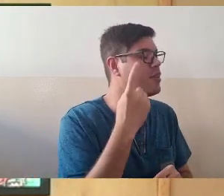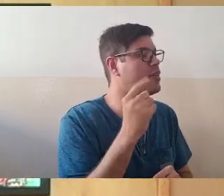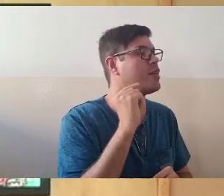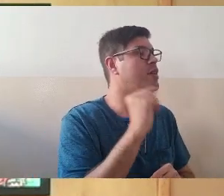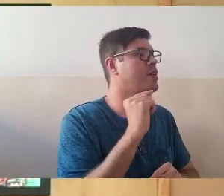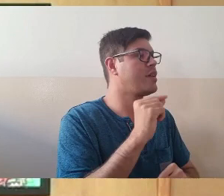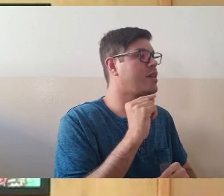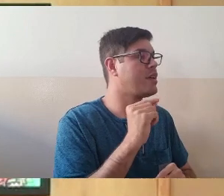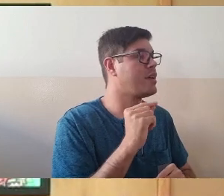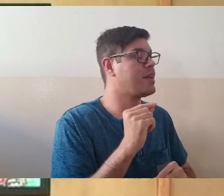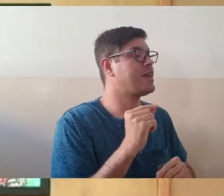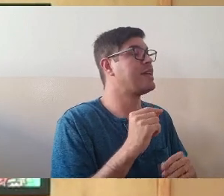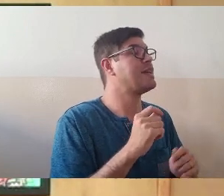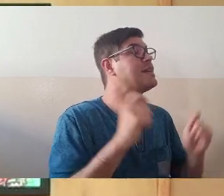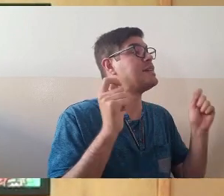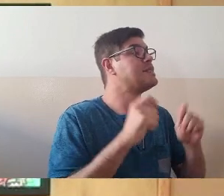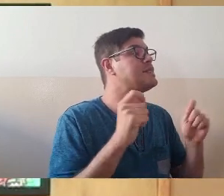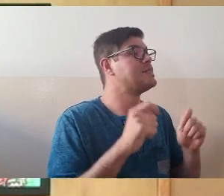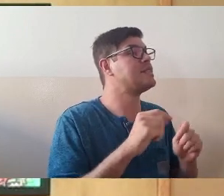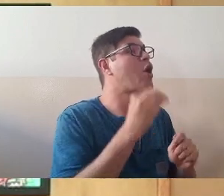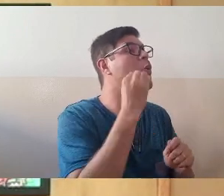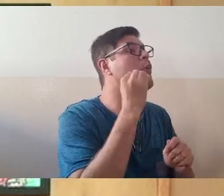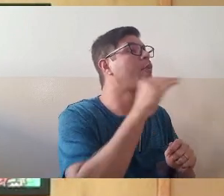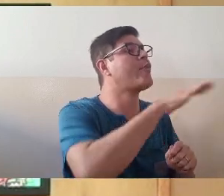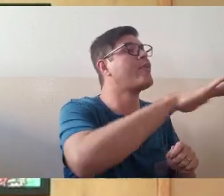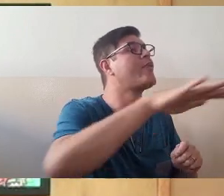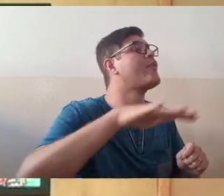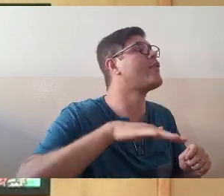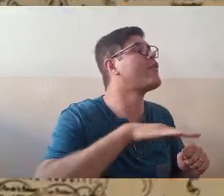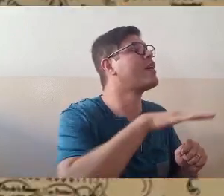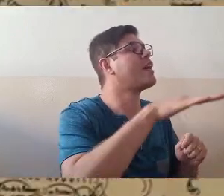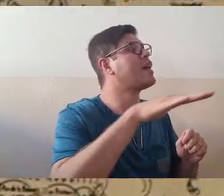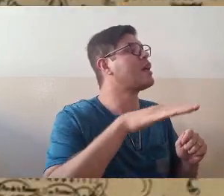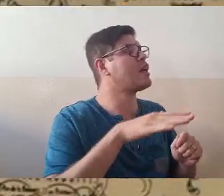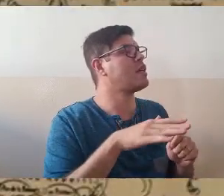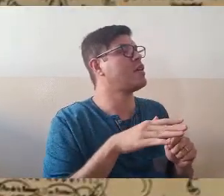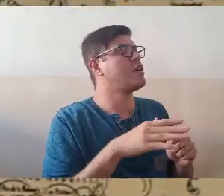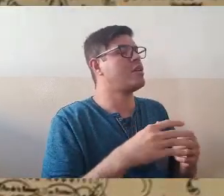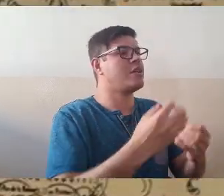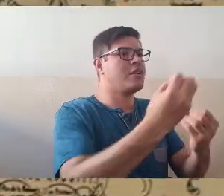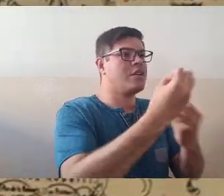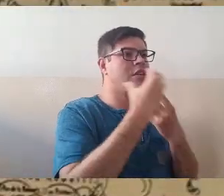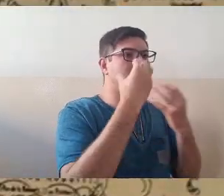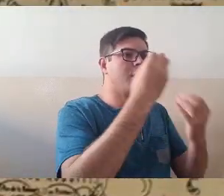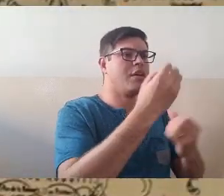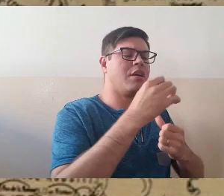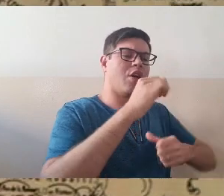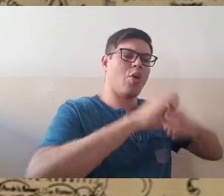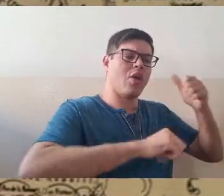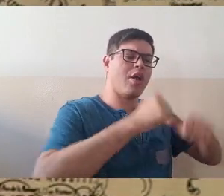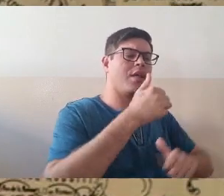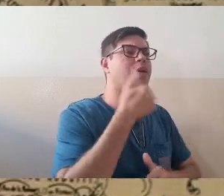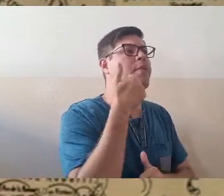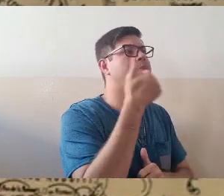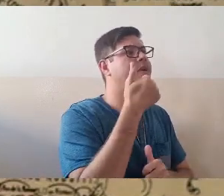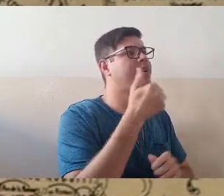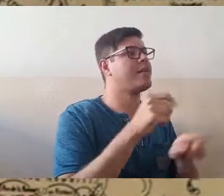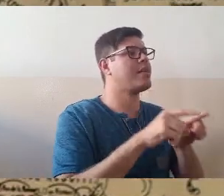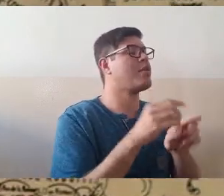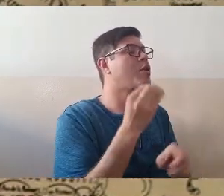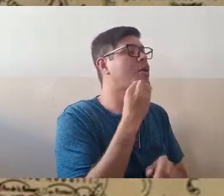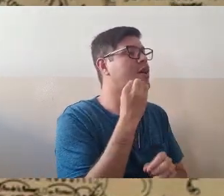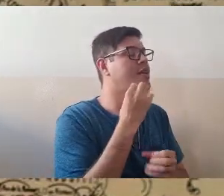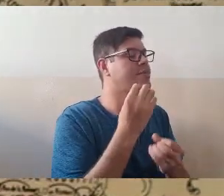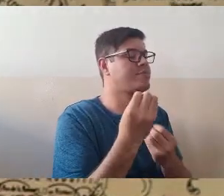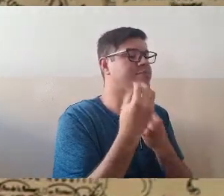quê? É oferecer justamente a oportunidade das pessoas terem aula com qualidade. terem oportunidade de ensino. Se